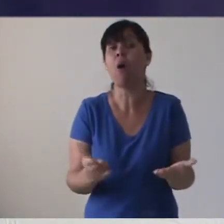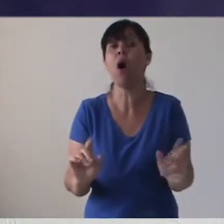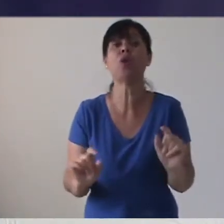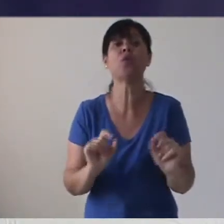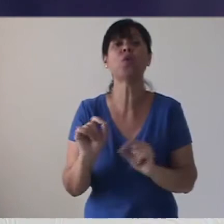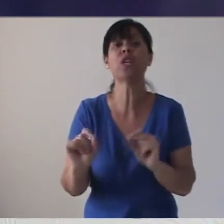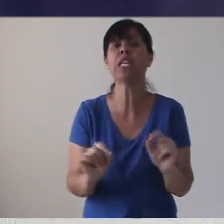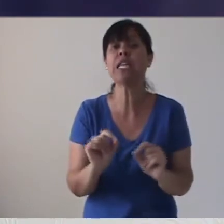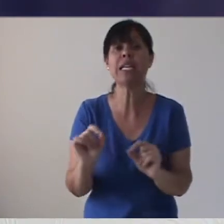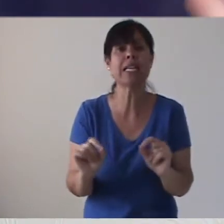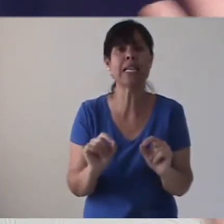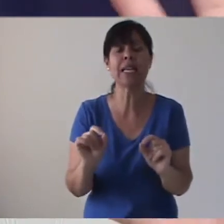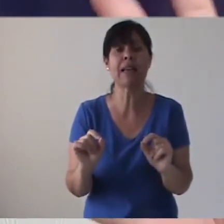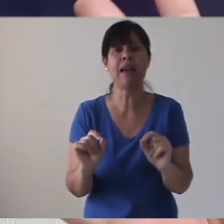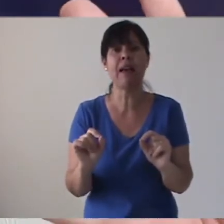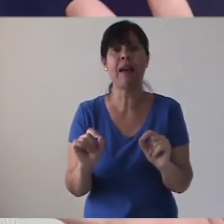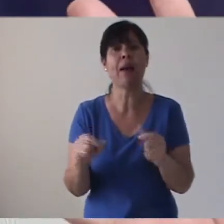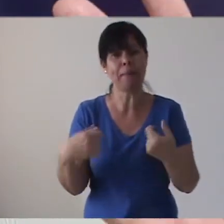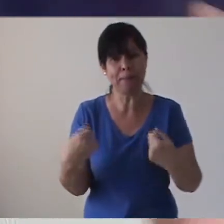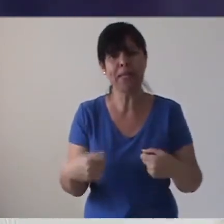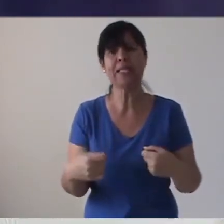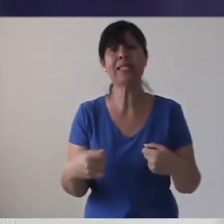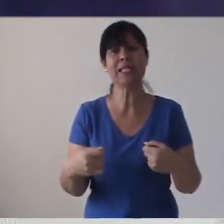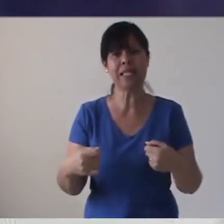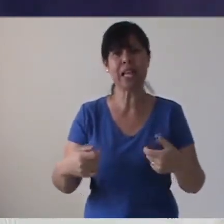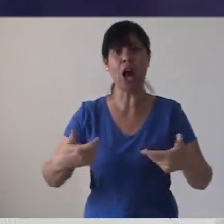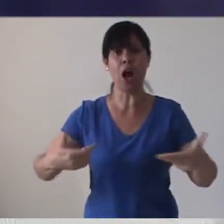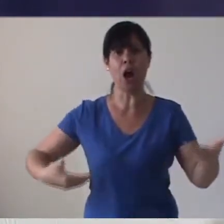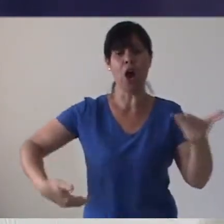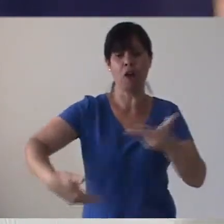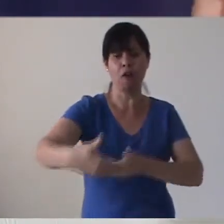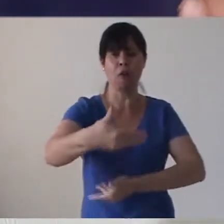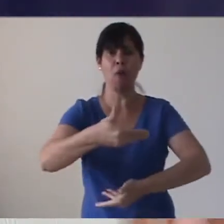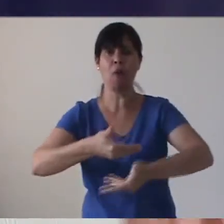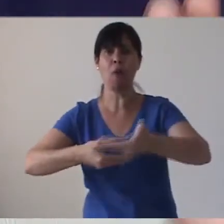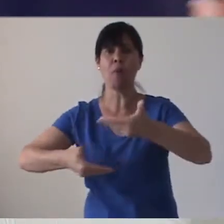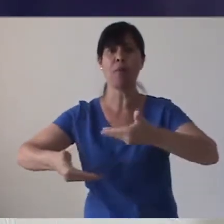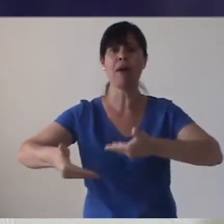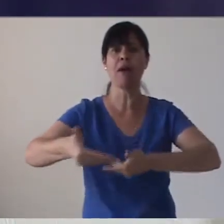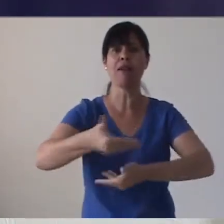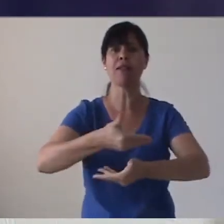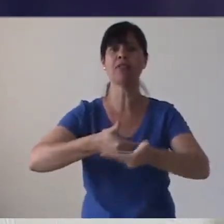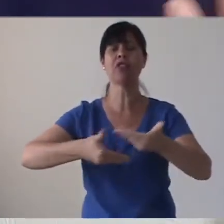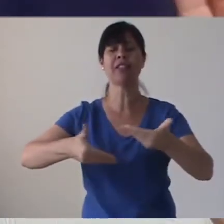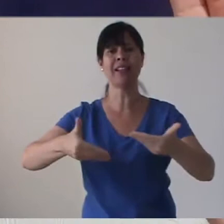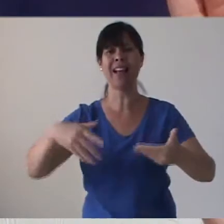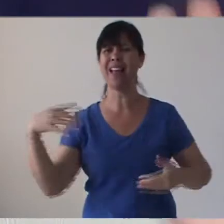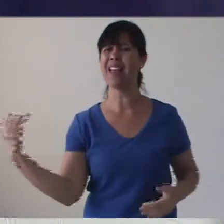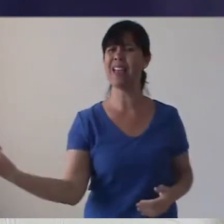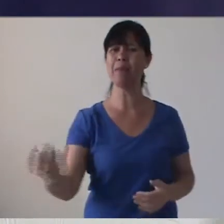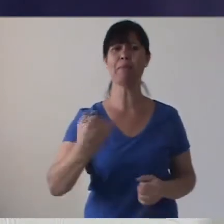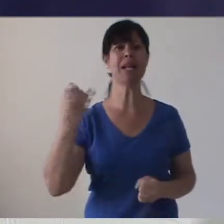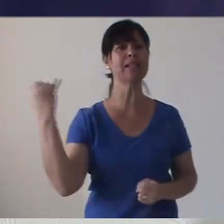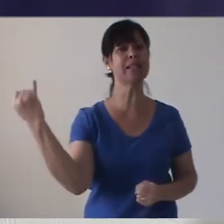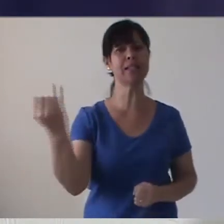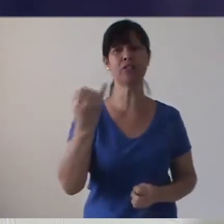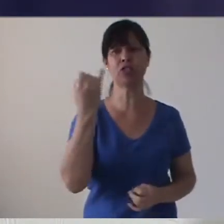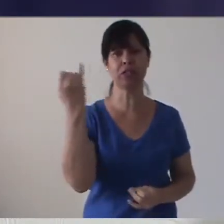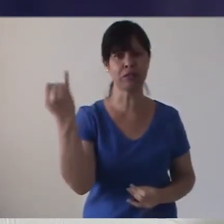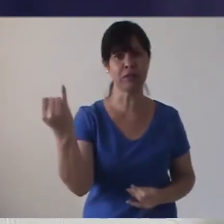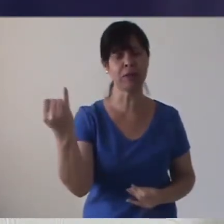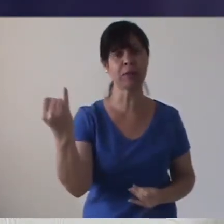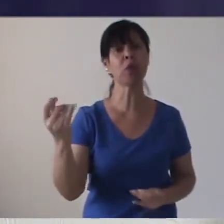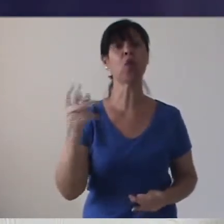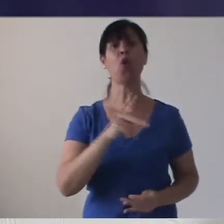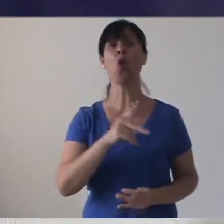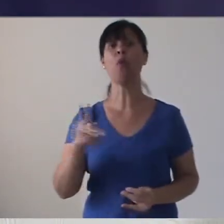agora é uma frase-chave nossa. O compartilhamento é imprescindível. O professor